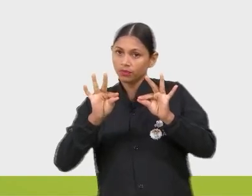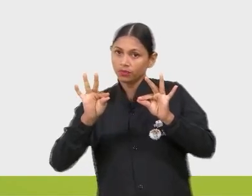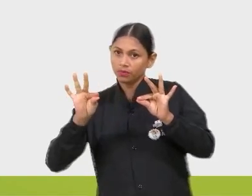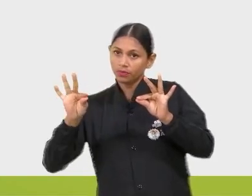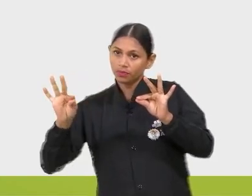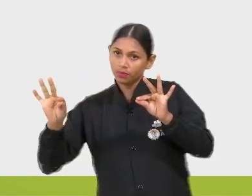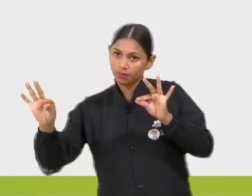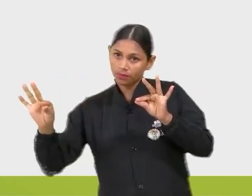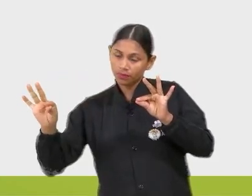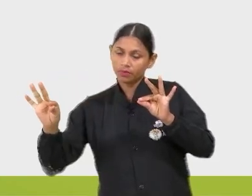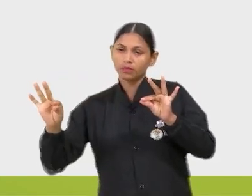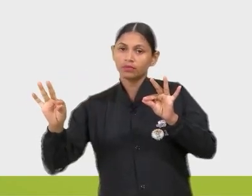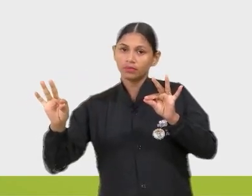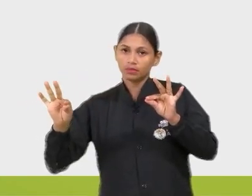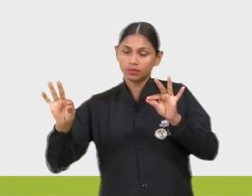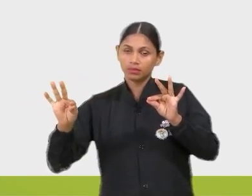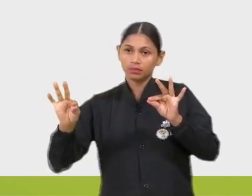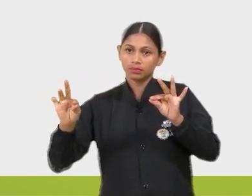circunferência,